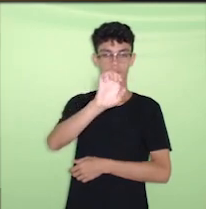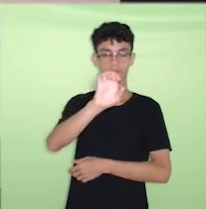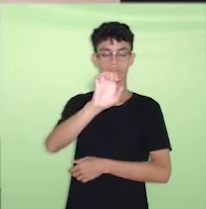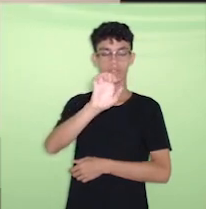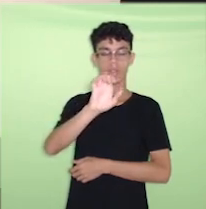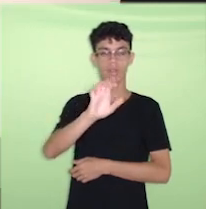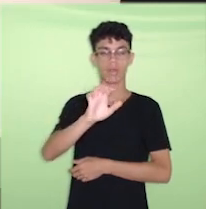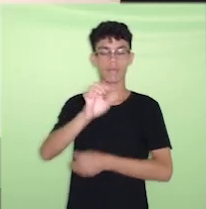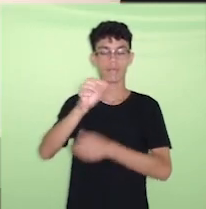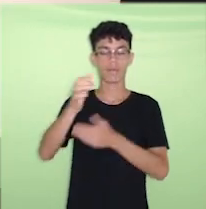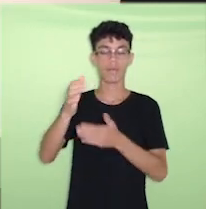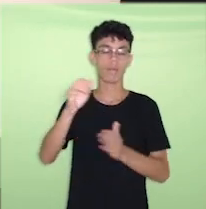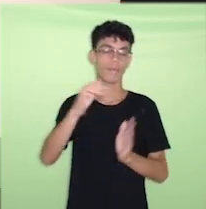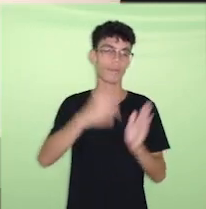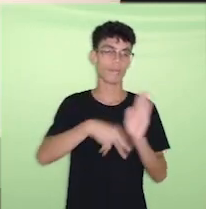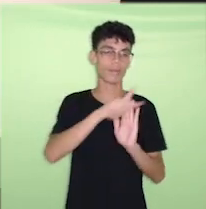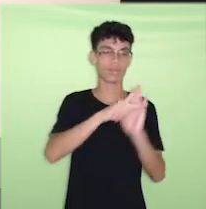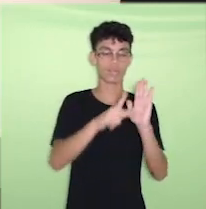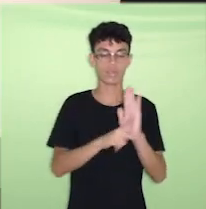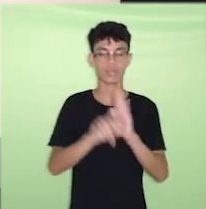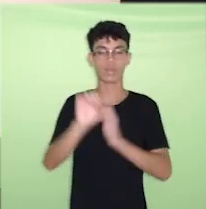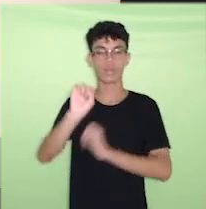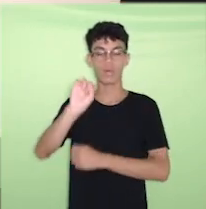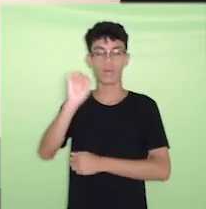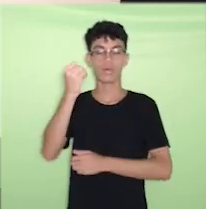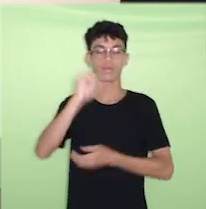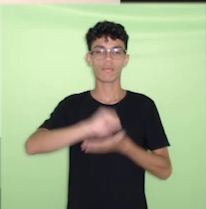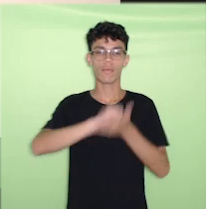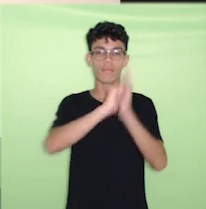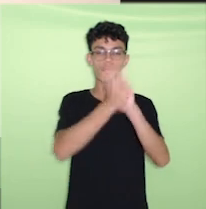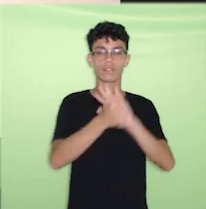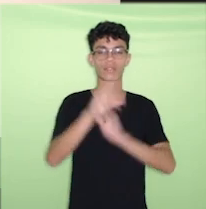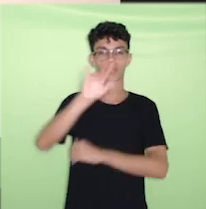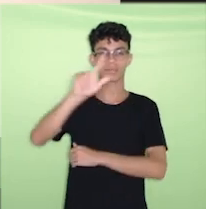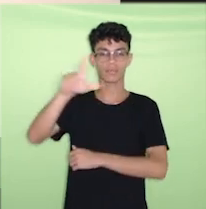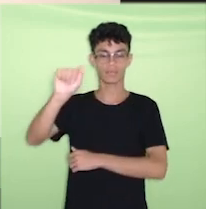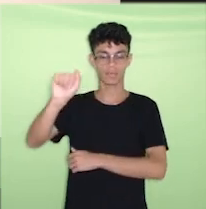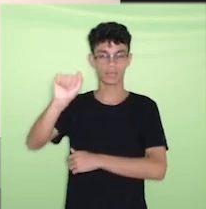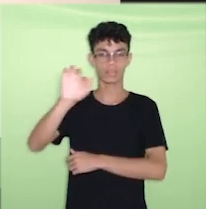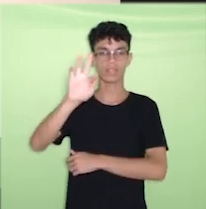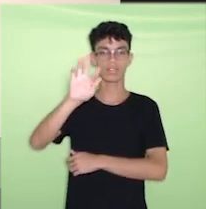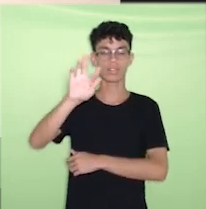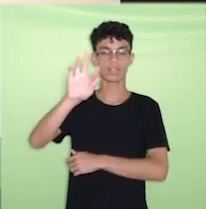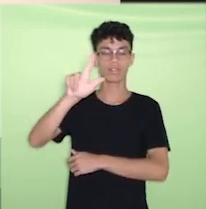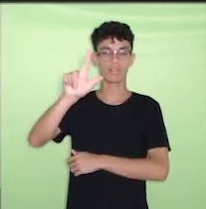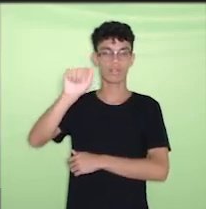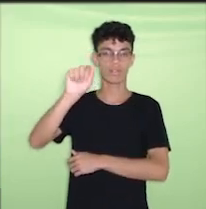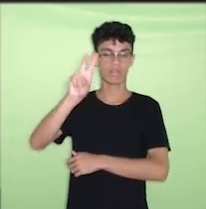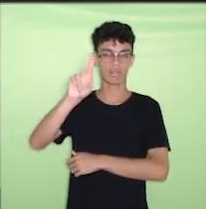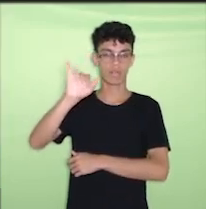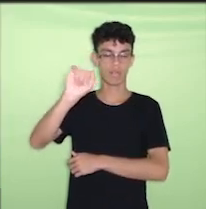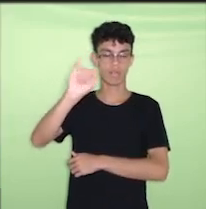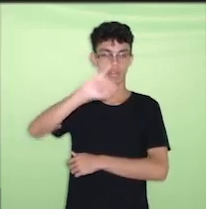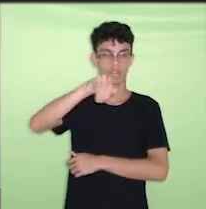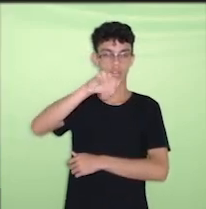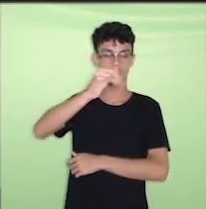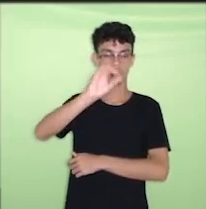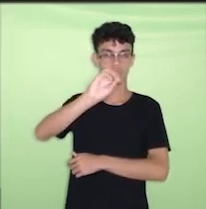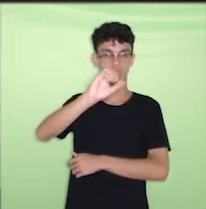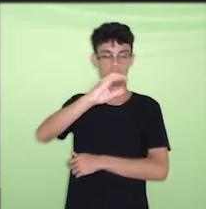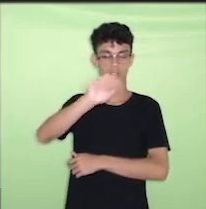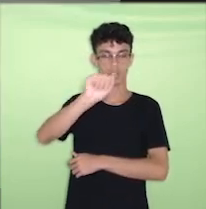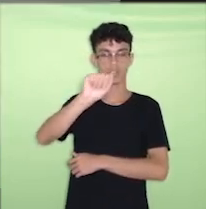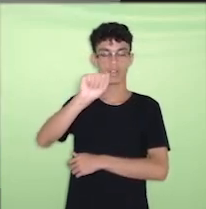os atores do projeto 8 vezes Hilda, Flávia Couto como América, Joca Andreasa